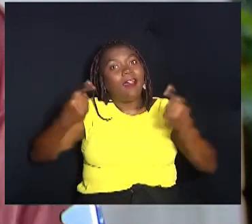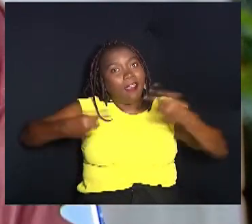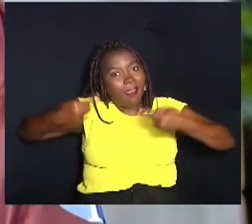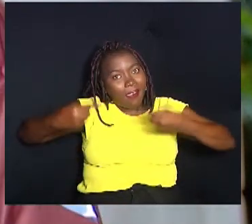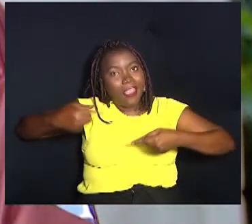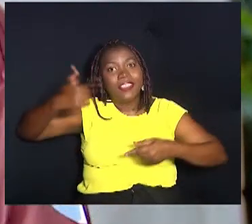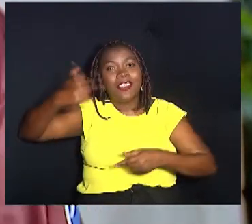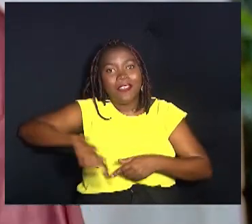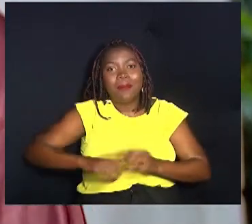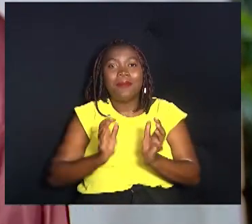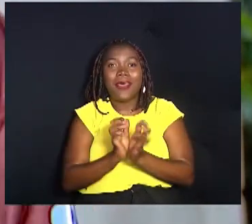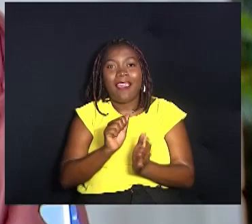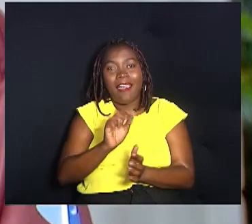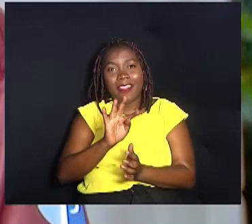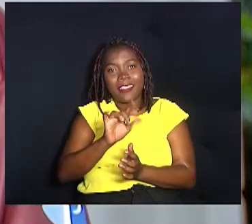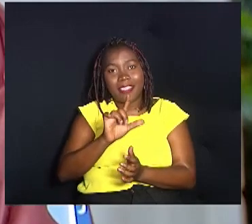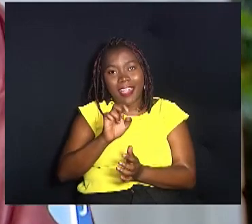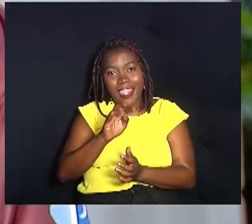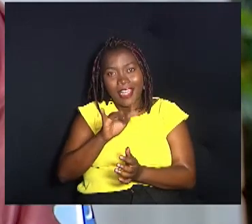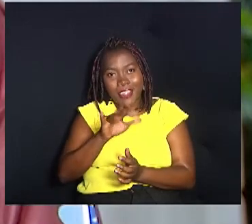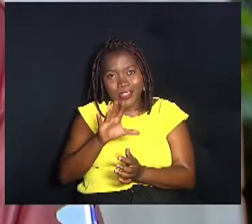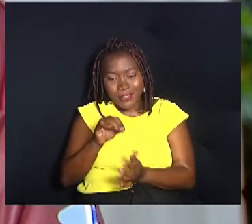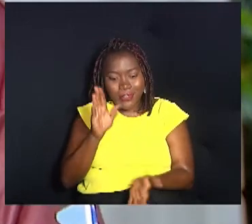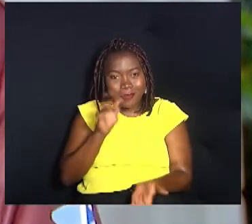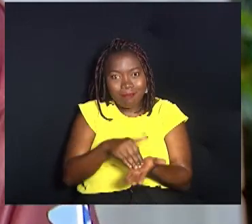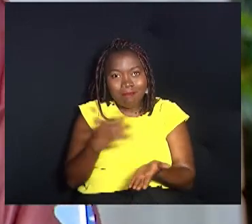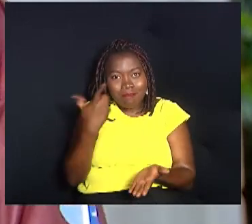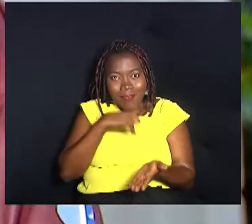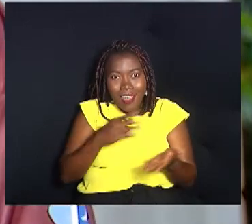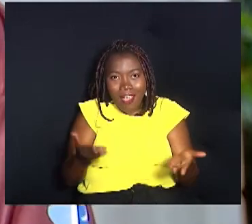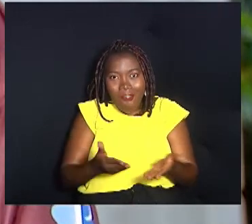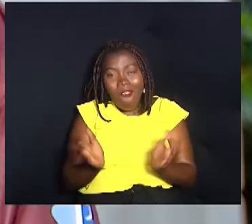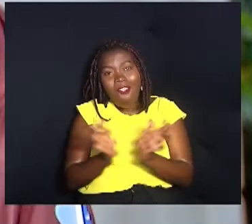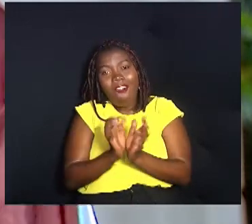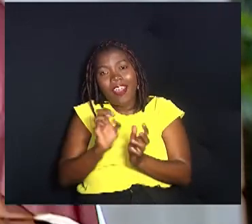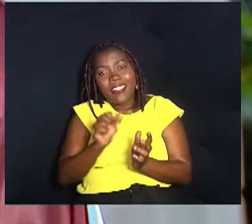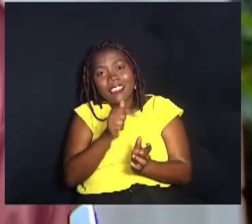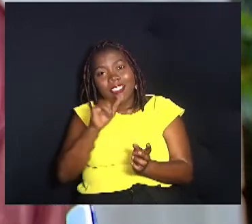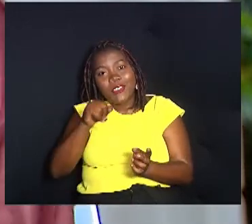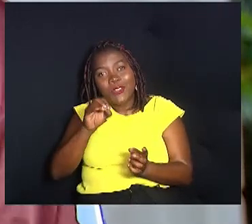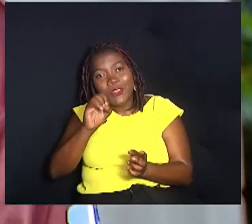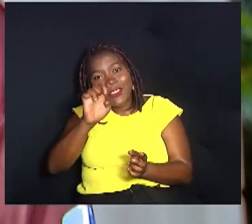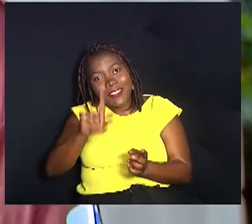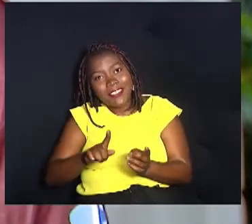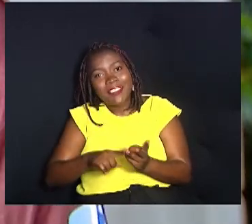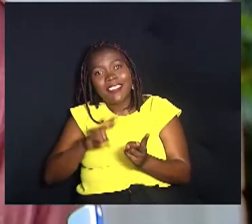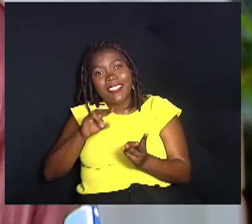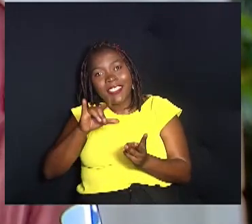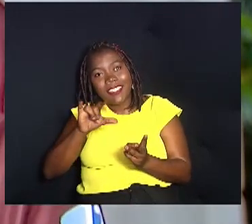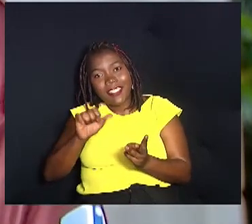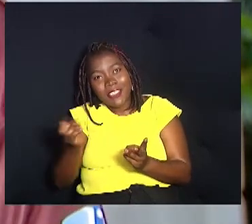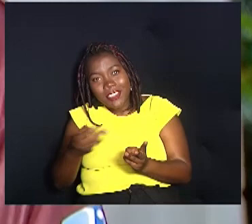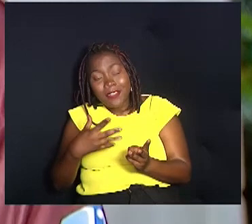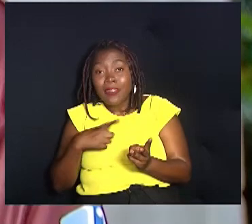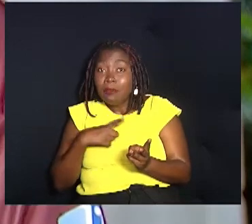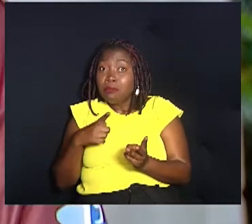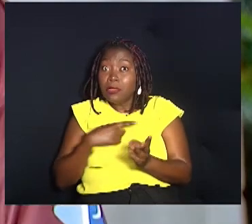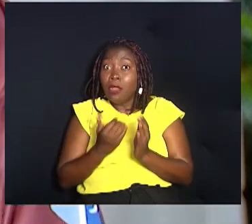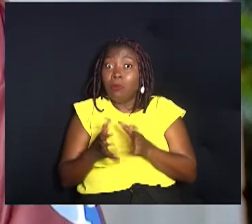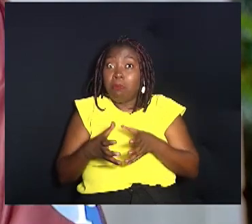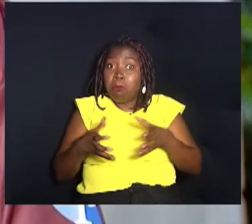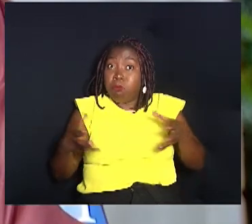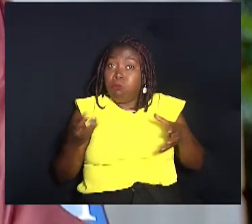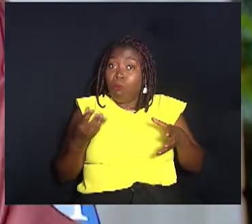o time do Atlético, que está na final agora, o time do São José, o time do Vida Nova. Então, assim, está tendo uma crescente muito grande e eu